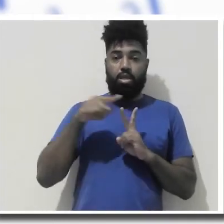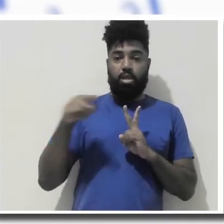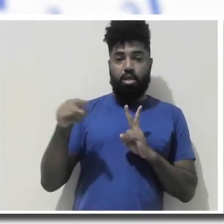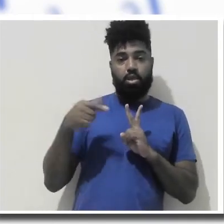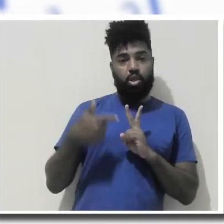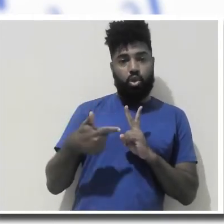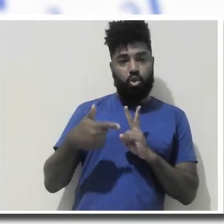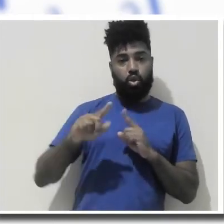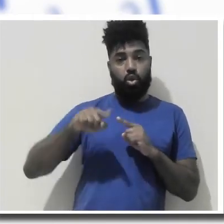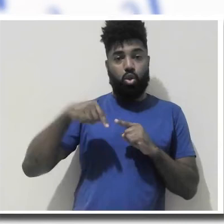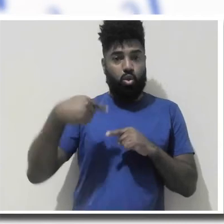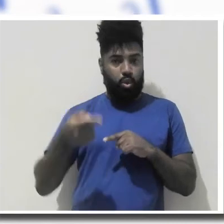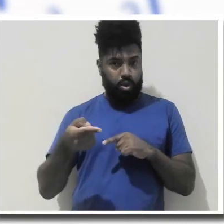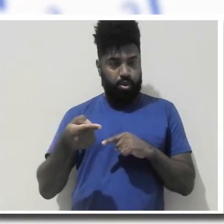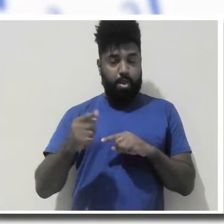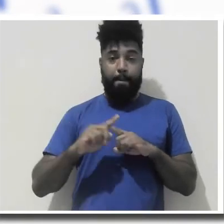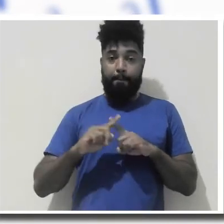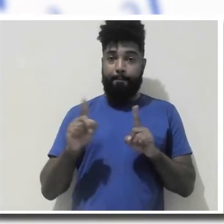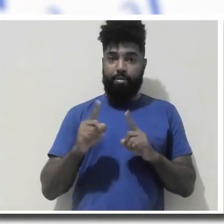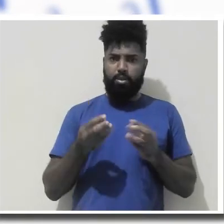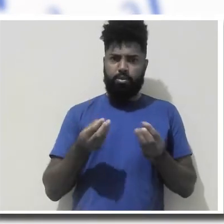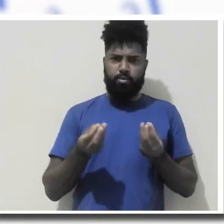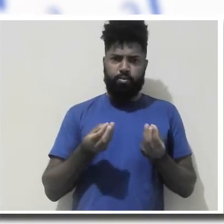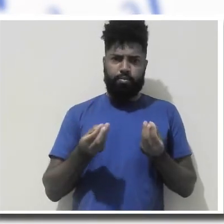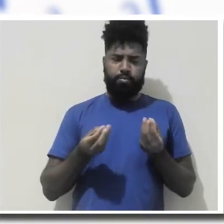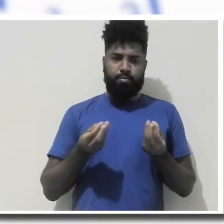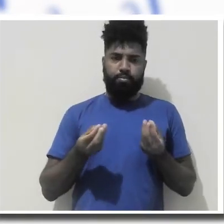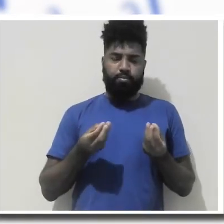2. Porém, entre